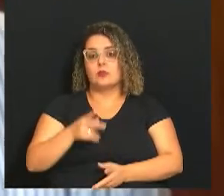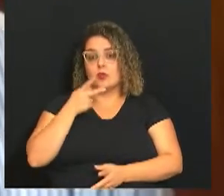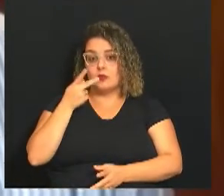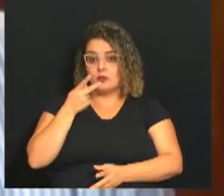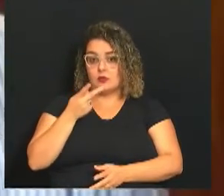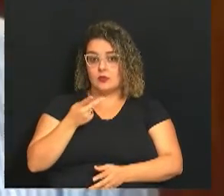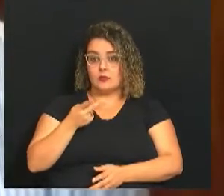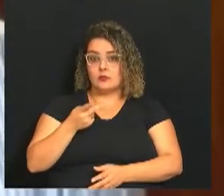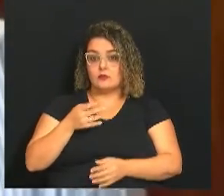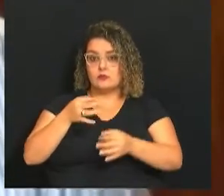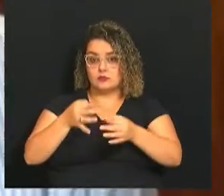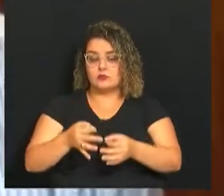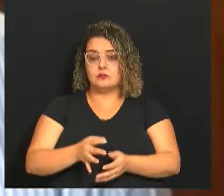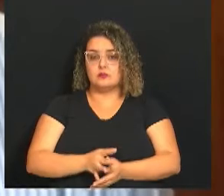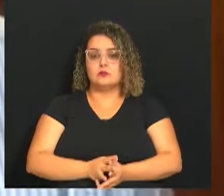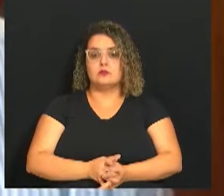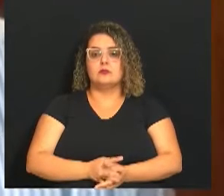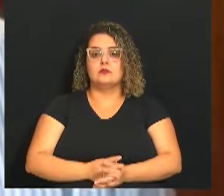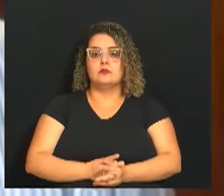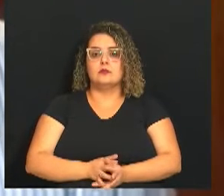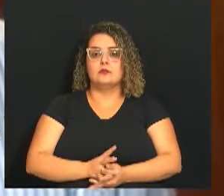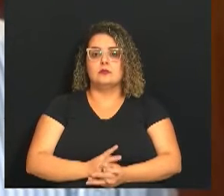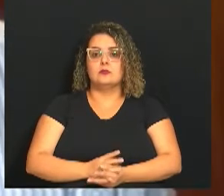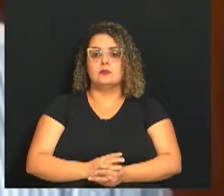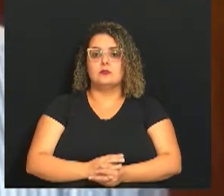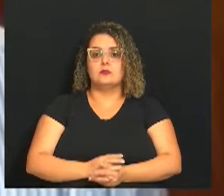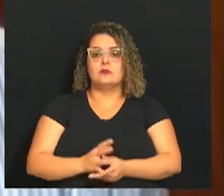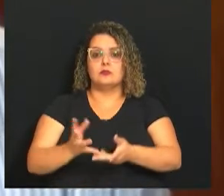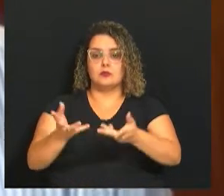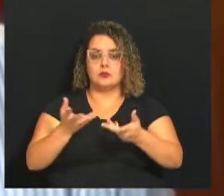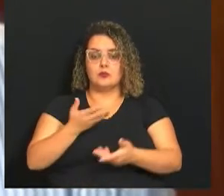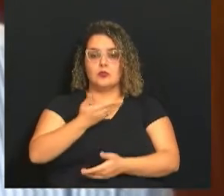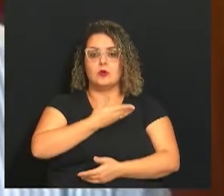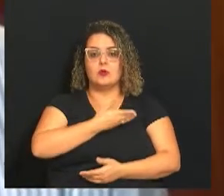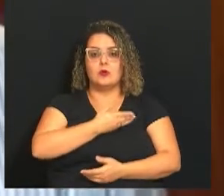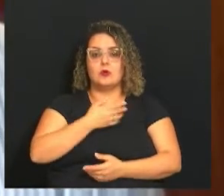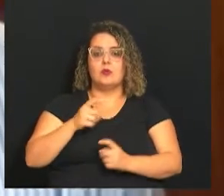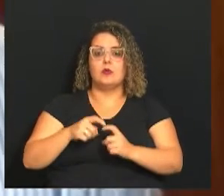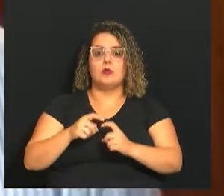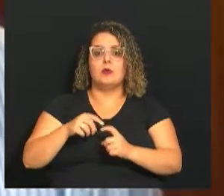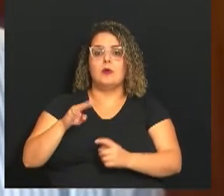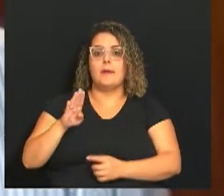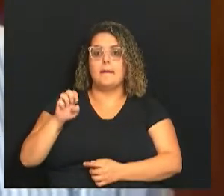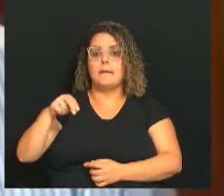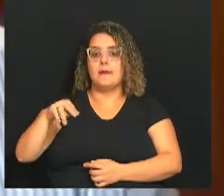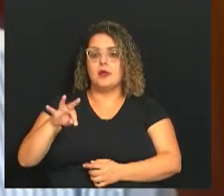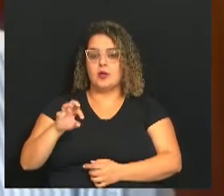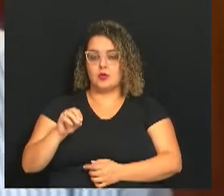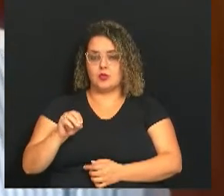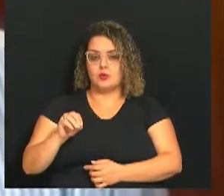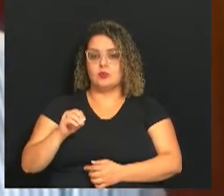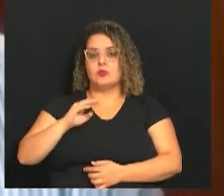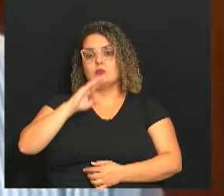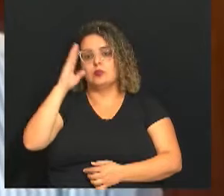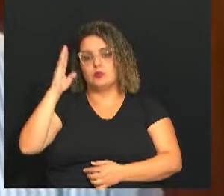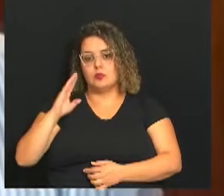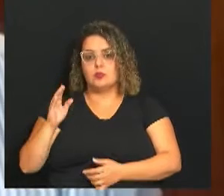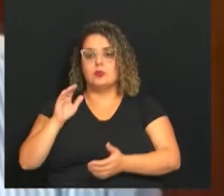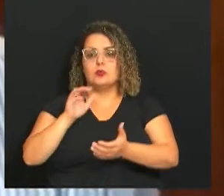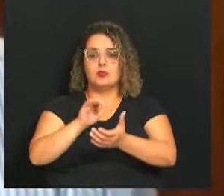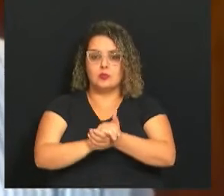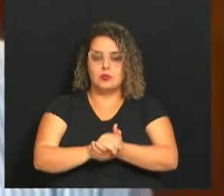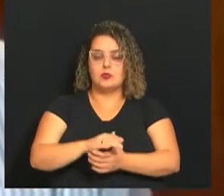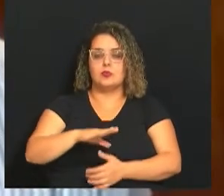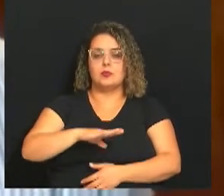eu convidei o amigo Dr. Bento Lupércio Pereira Neto, que é brasileiro, casado,